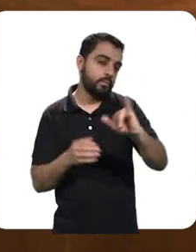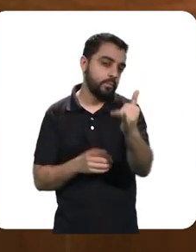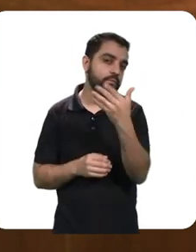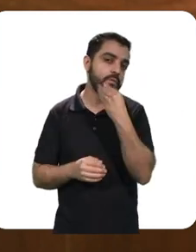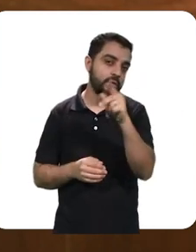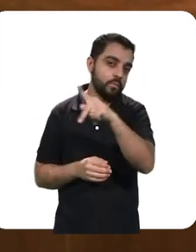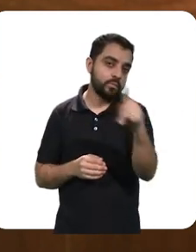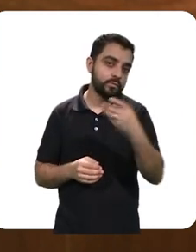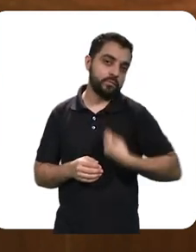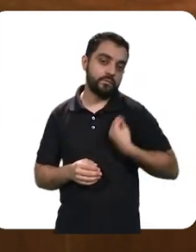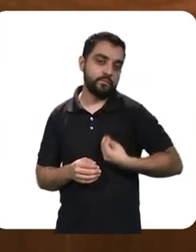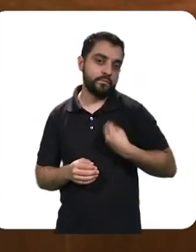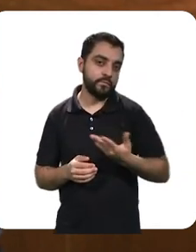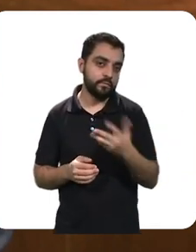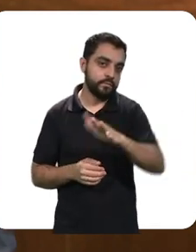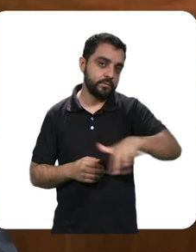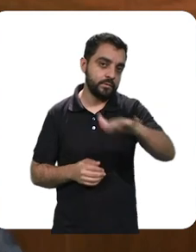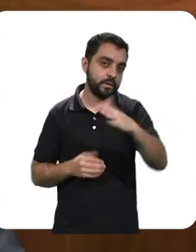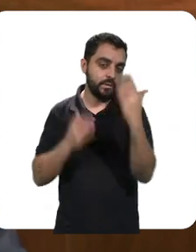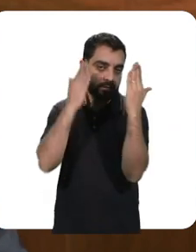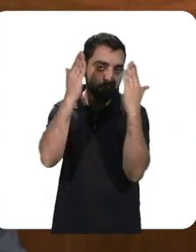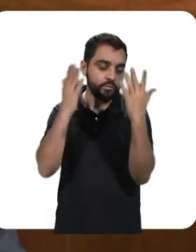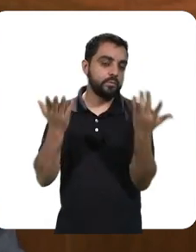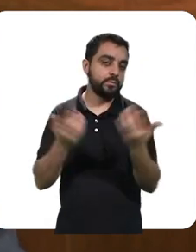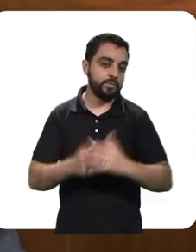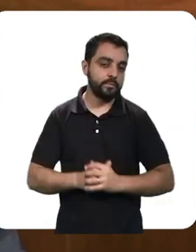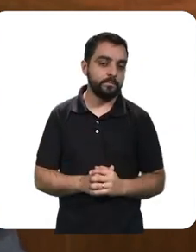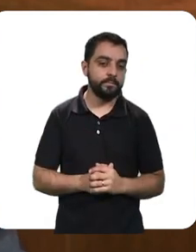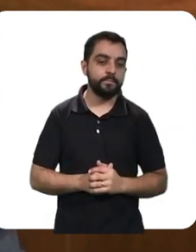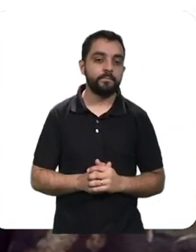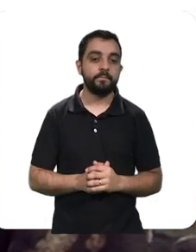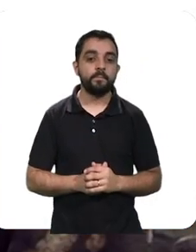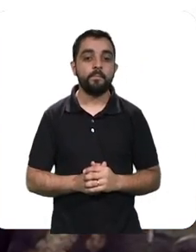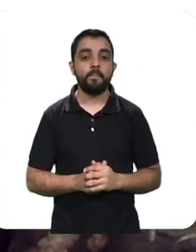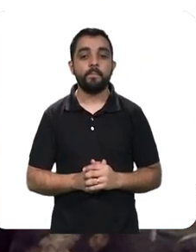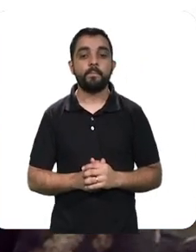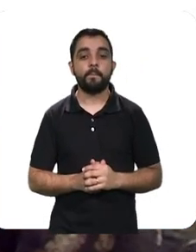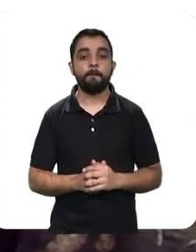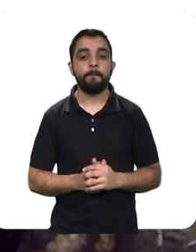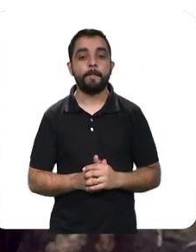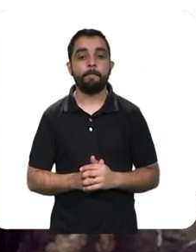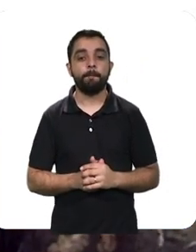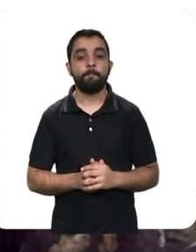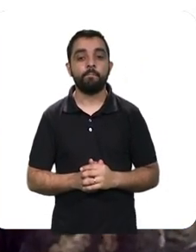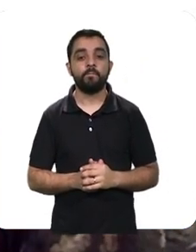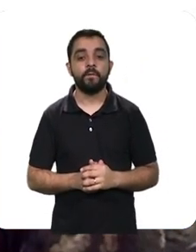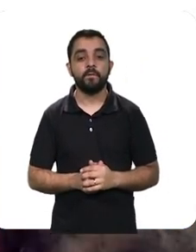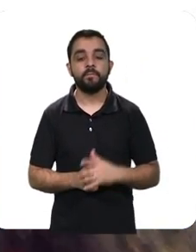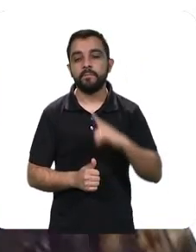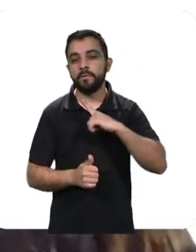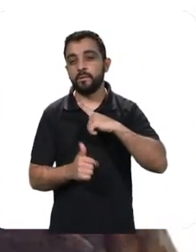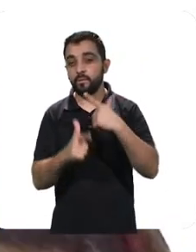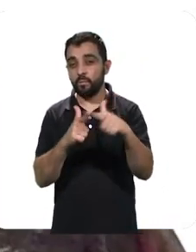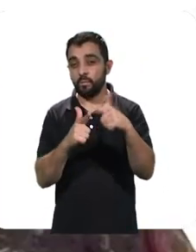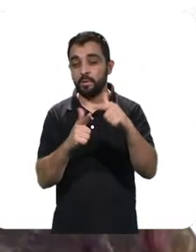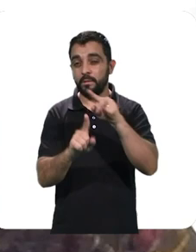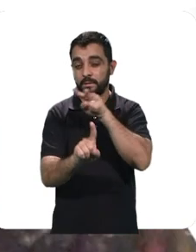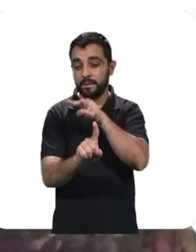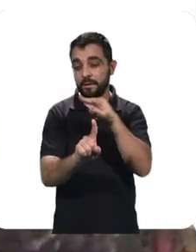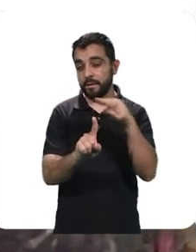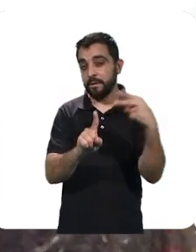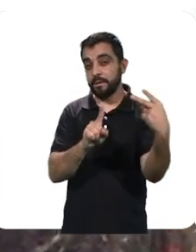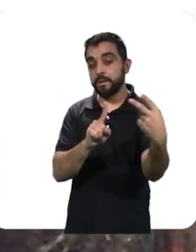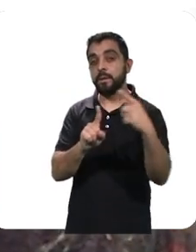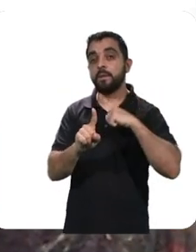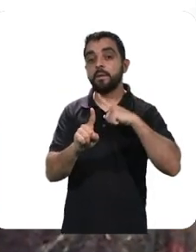aproveitar a participação do professor e pudesse dar algumas palavras nesse sentido. Sim, o problema tem muitas facetas,